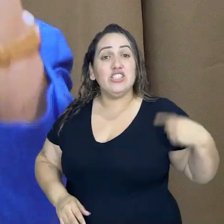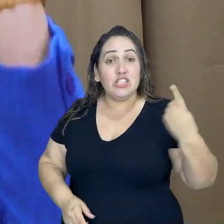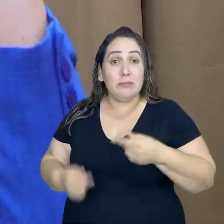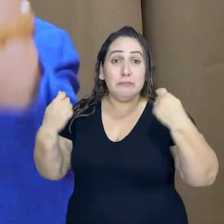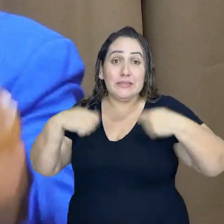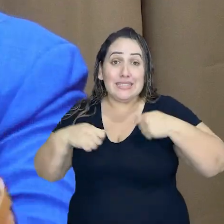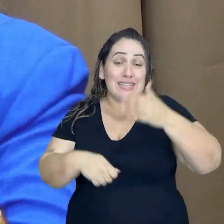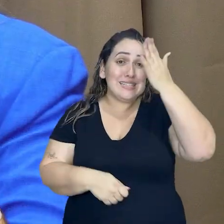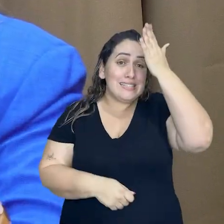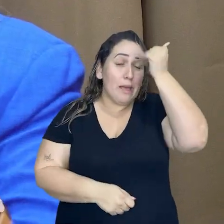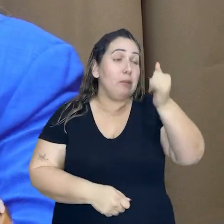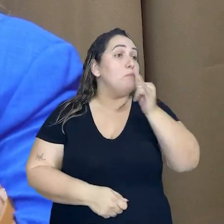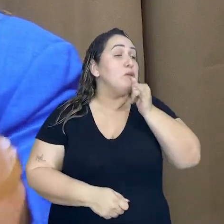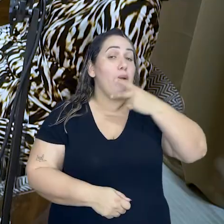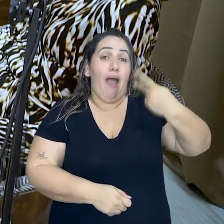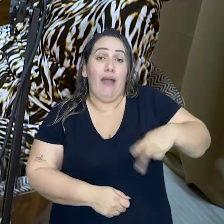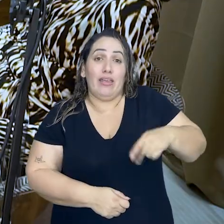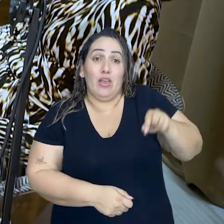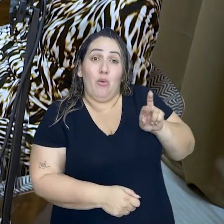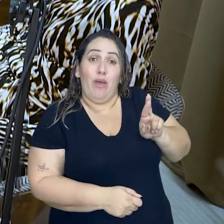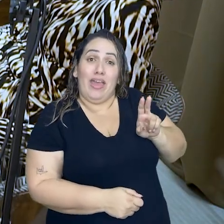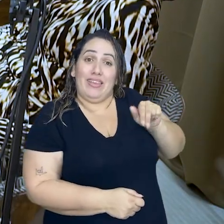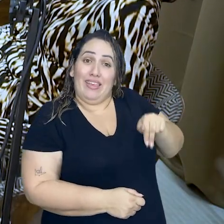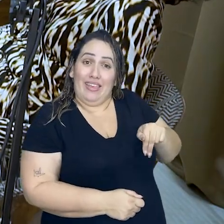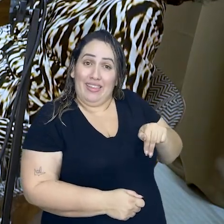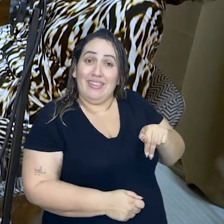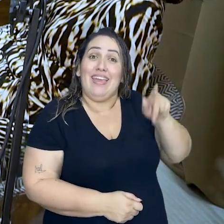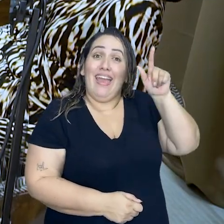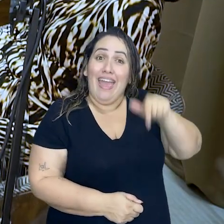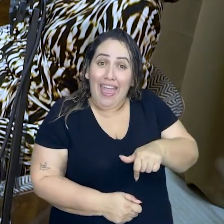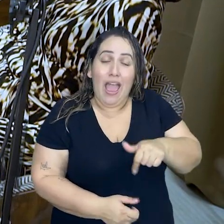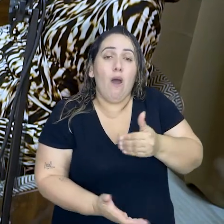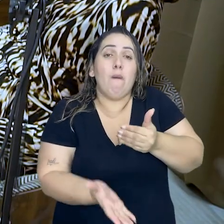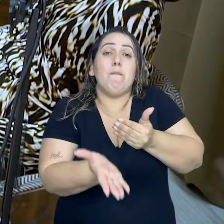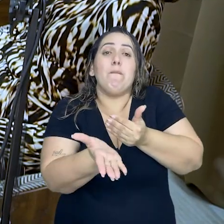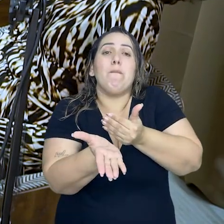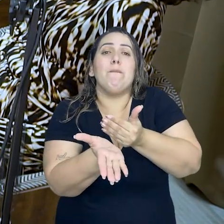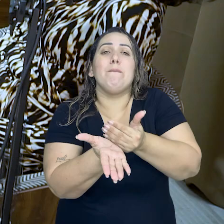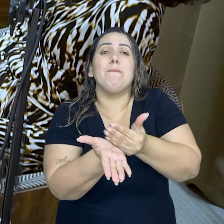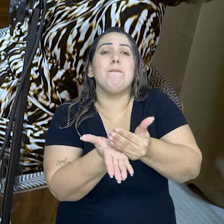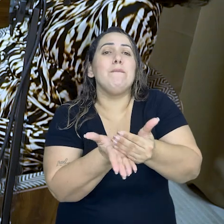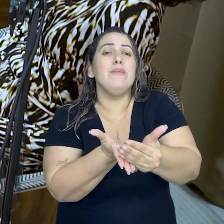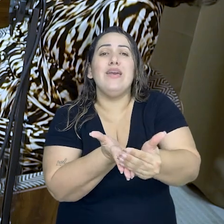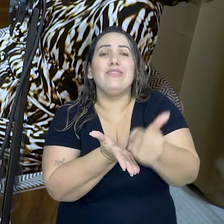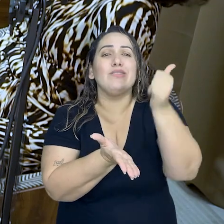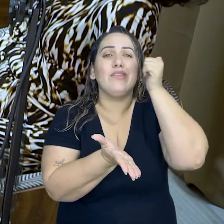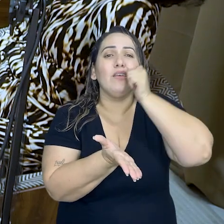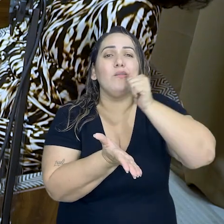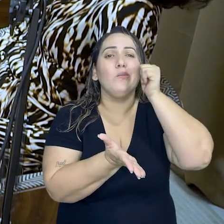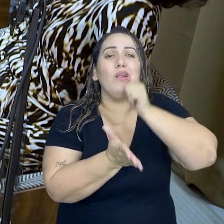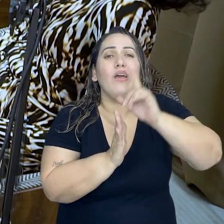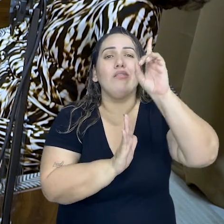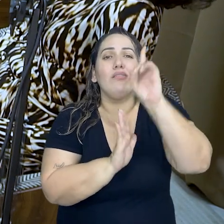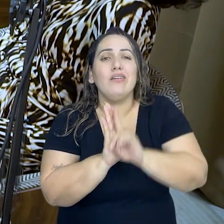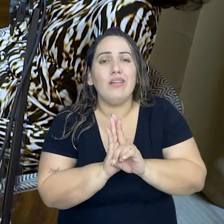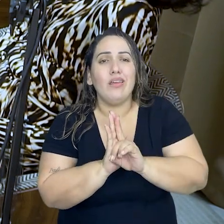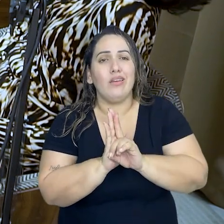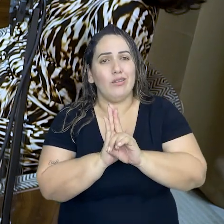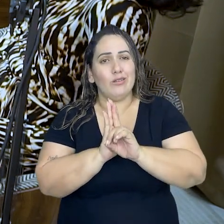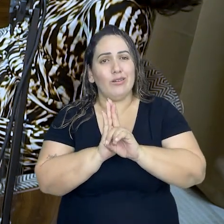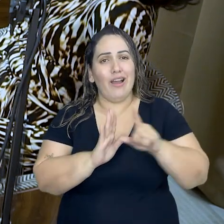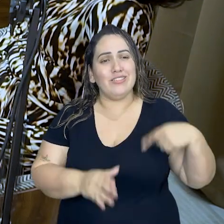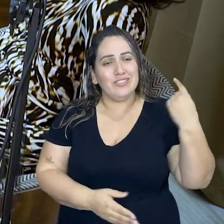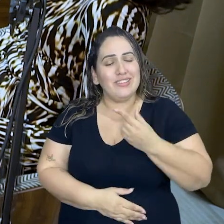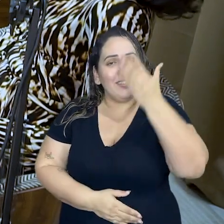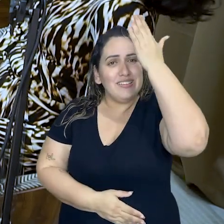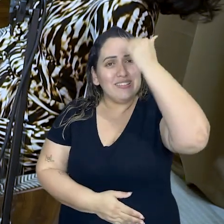por protagonista as mulheres, e elas têm que realmente se unir, e isso